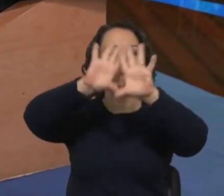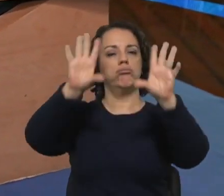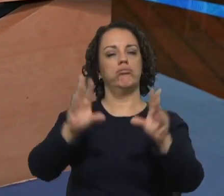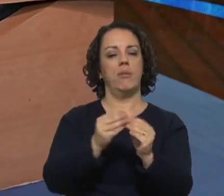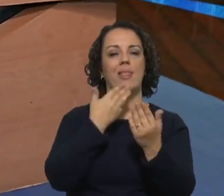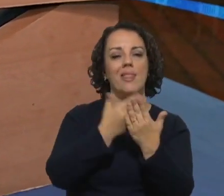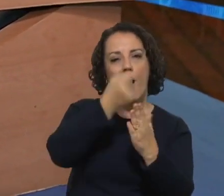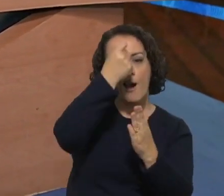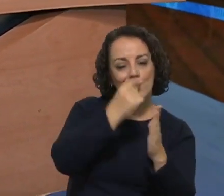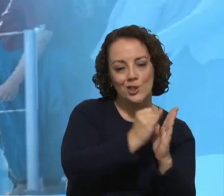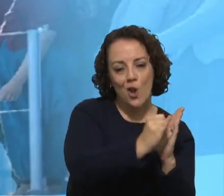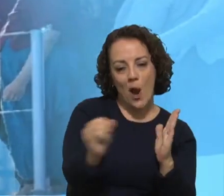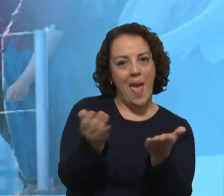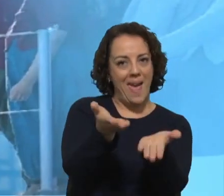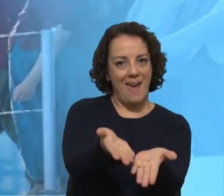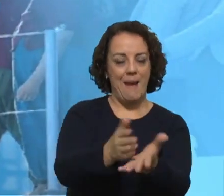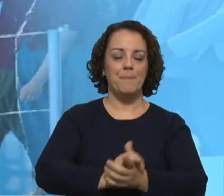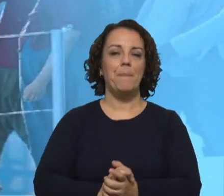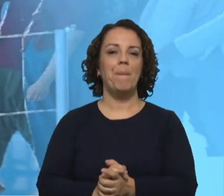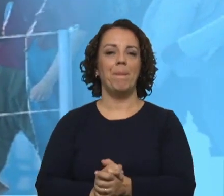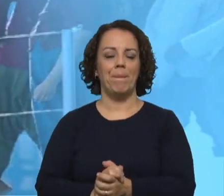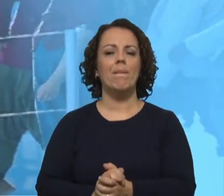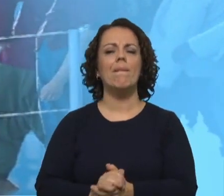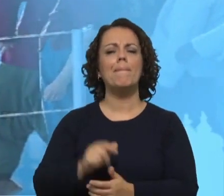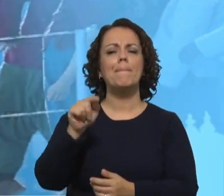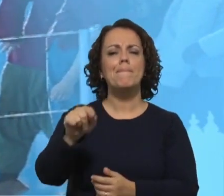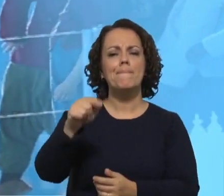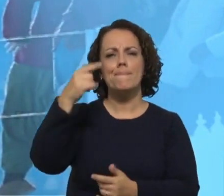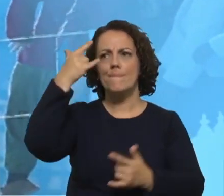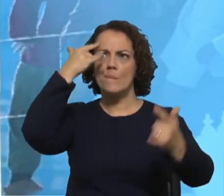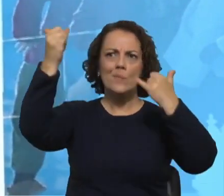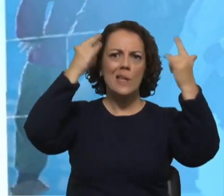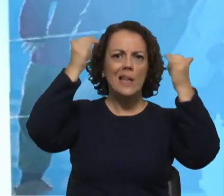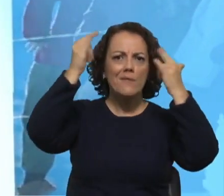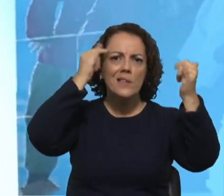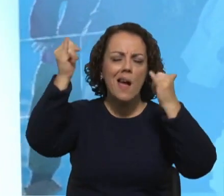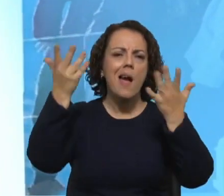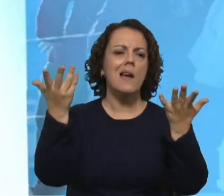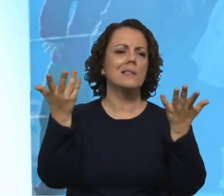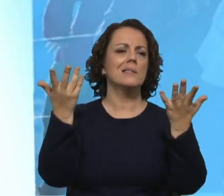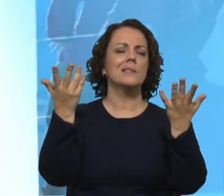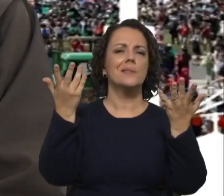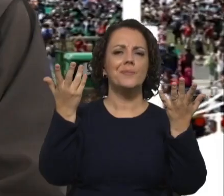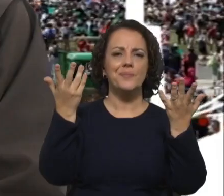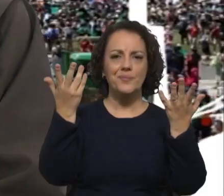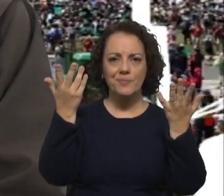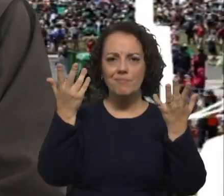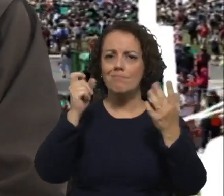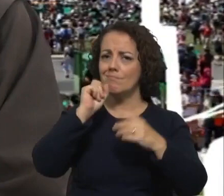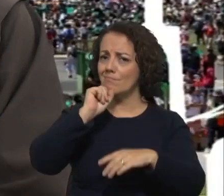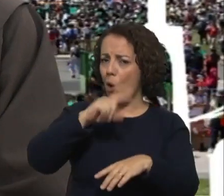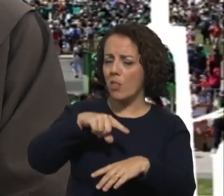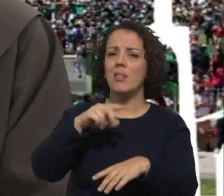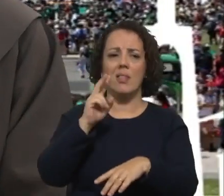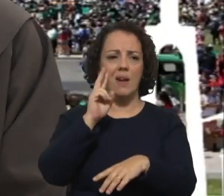nós. O resultado desta criatividade pode ser visitado a